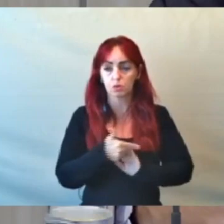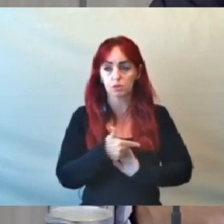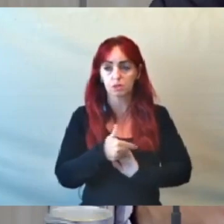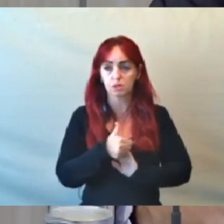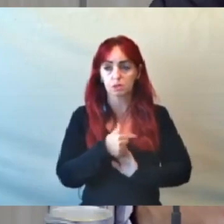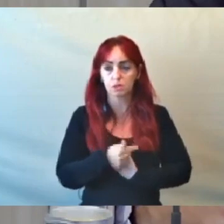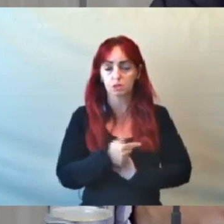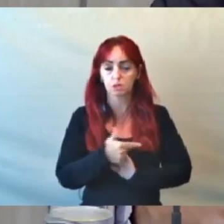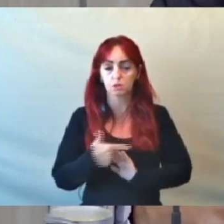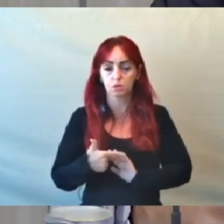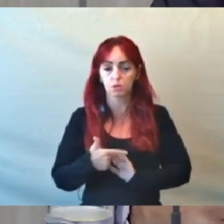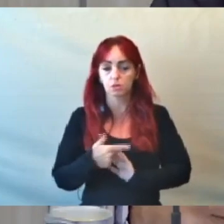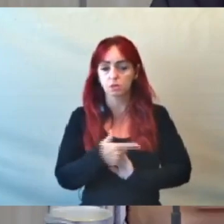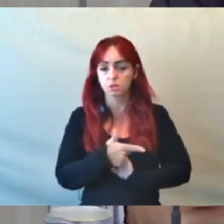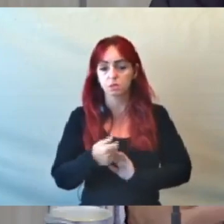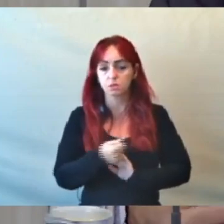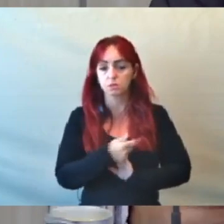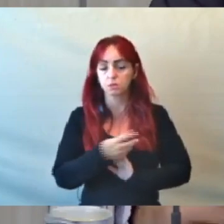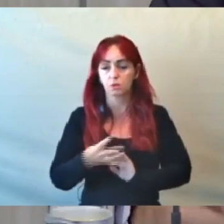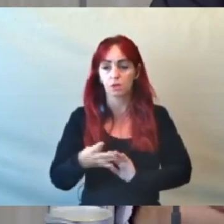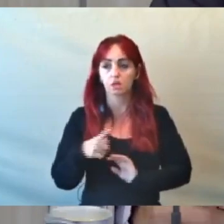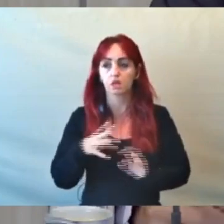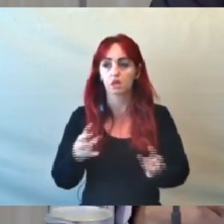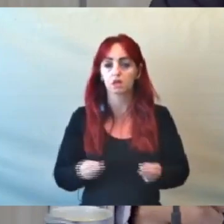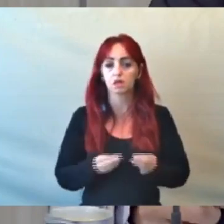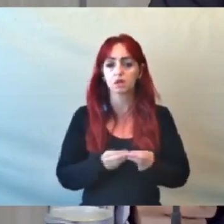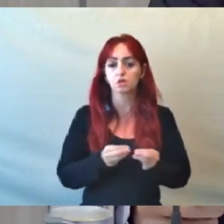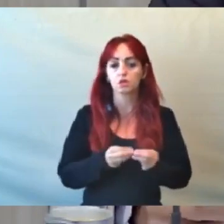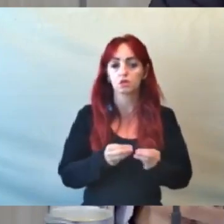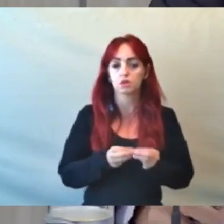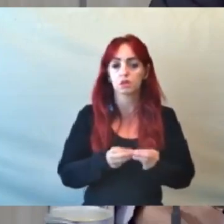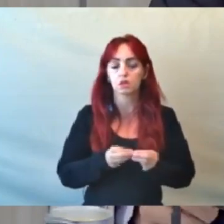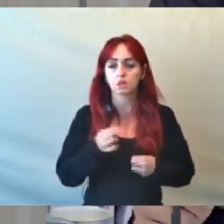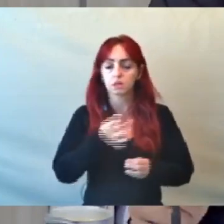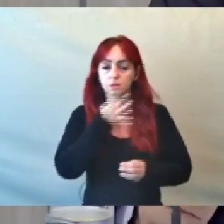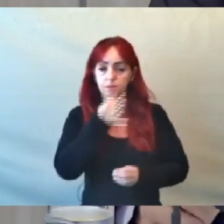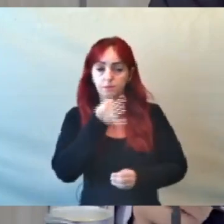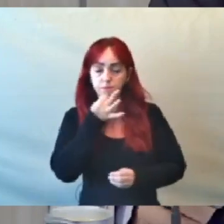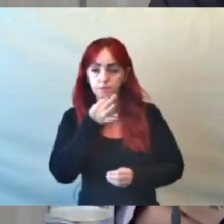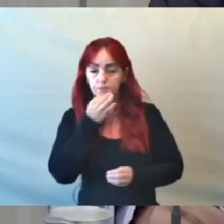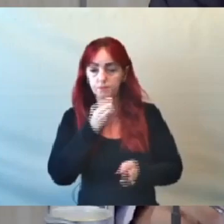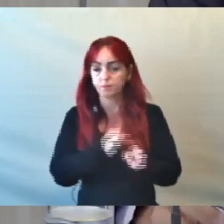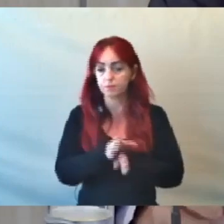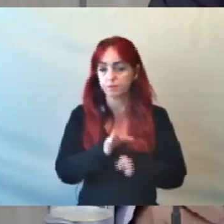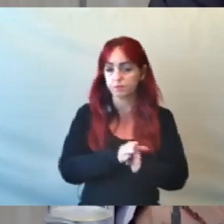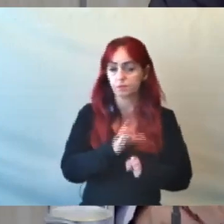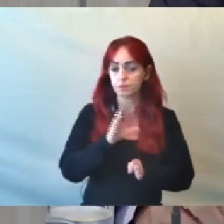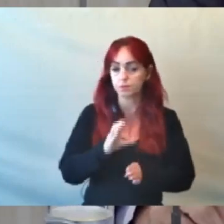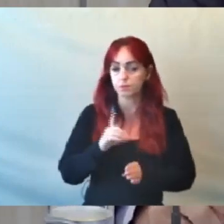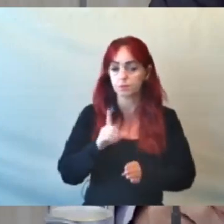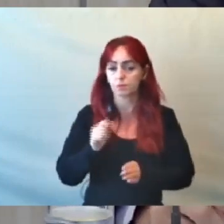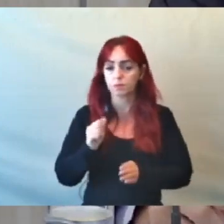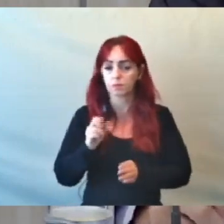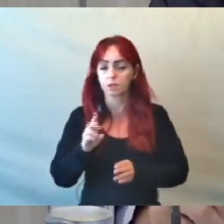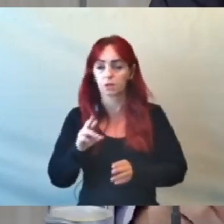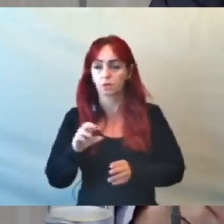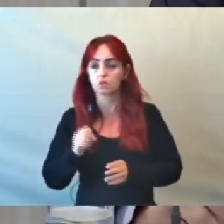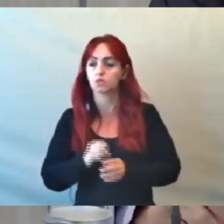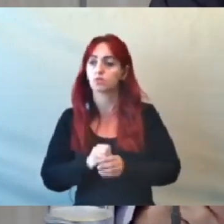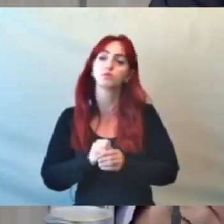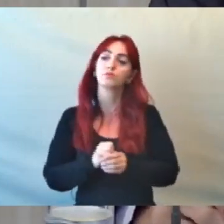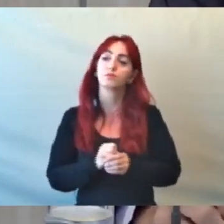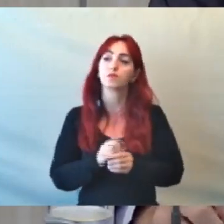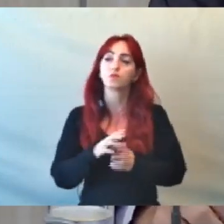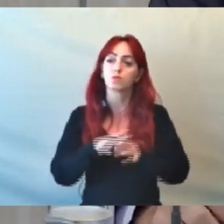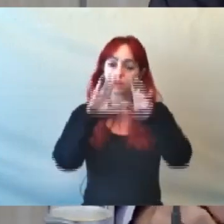ajuntada da decisão exarada pelo conselheiro Cláudio Couto Terrão, do Tribunal de Contas do Estado, que indeferiu o pedido